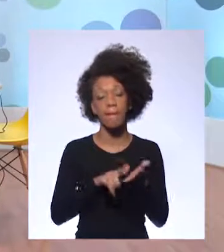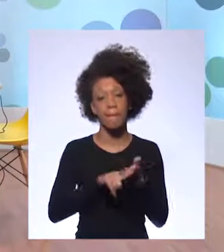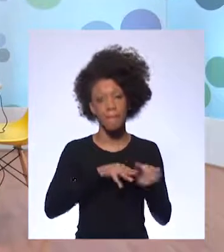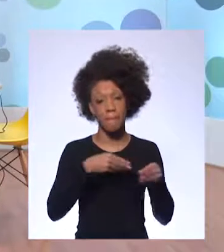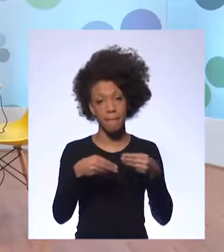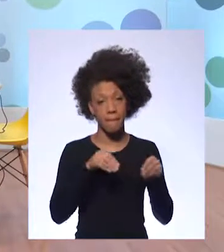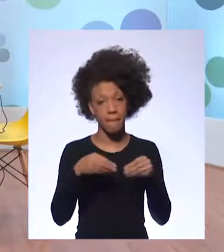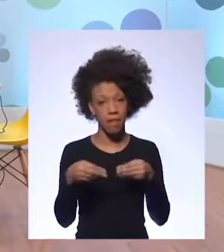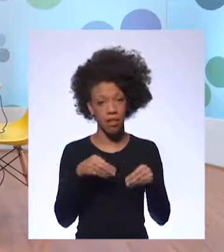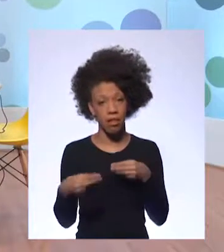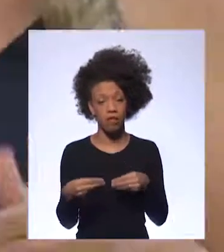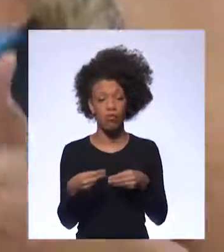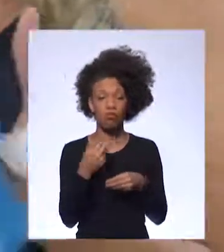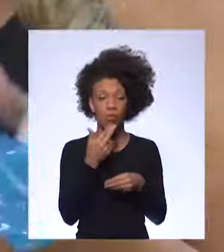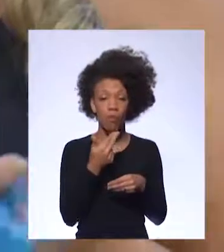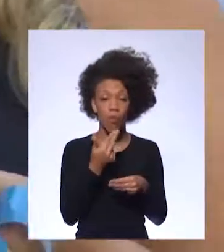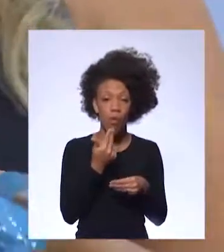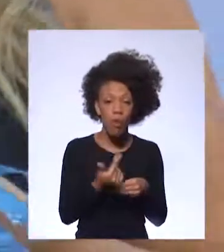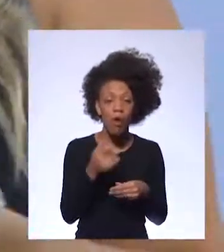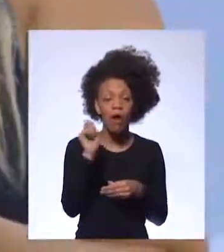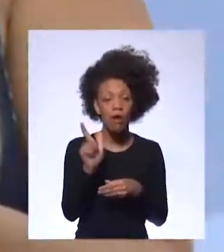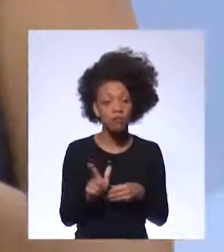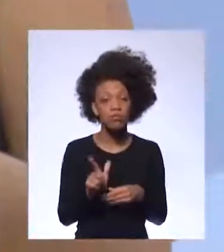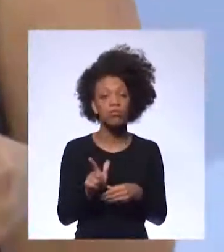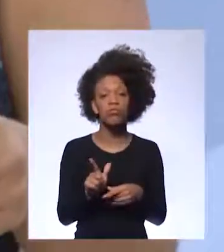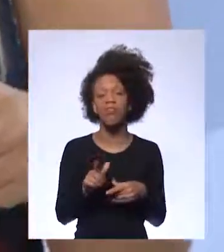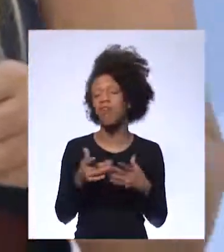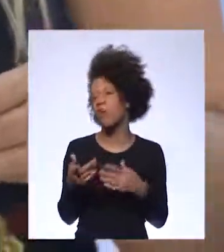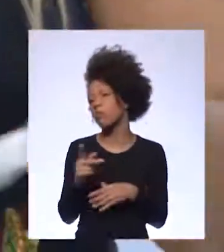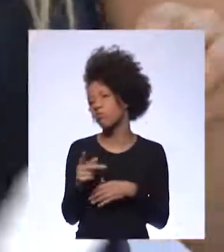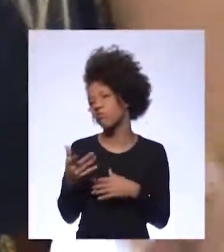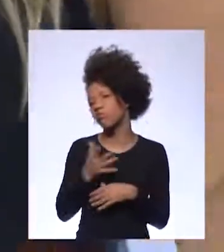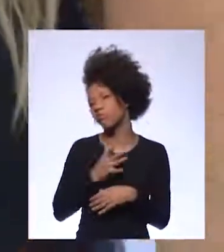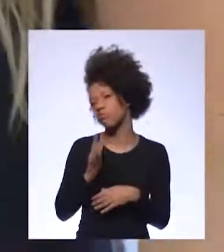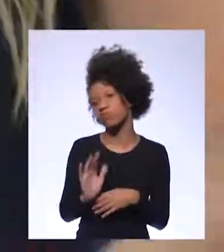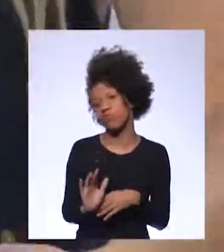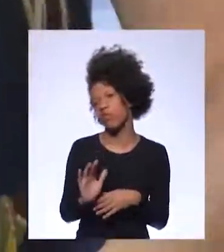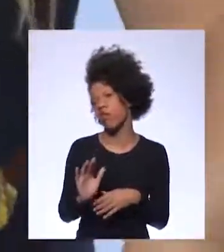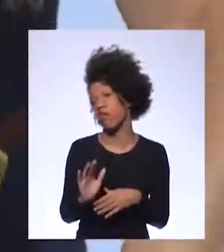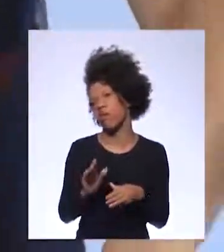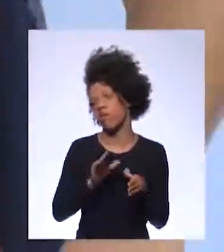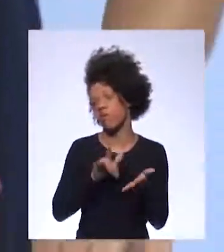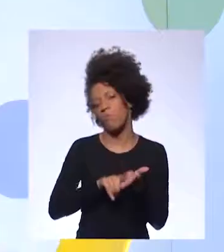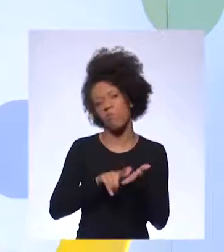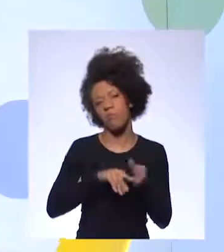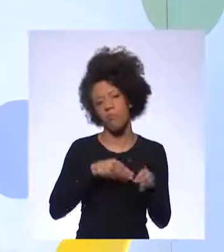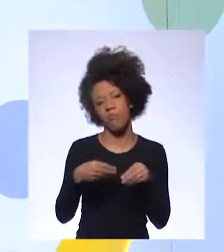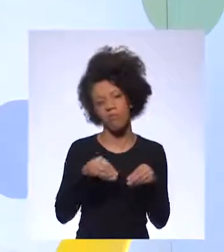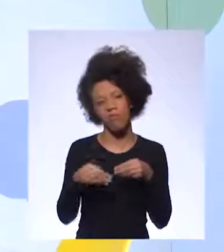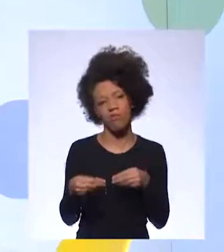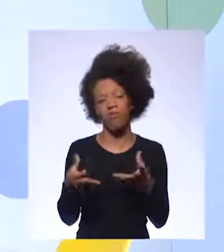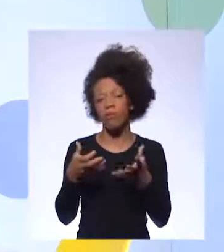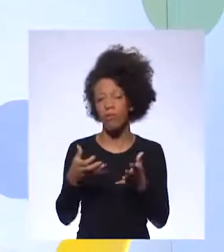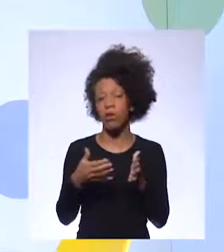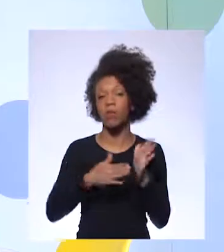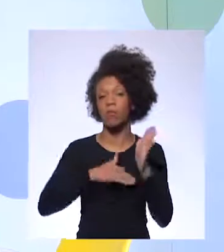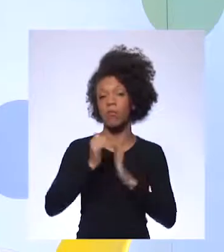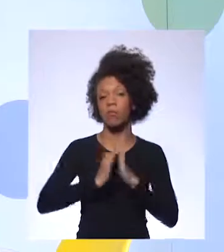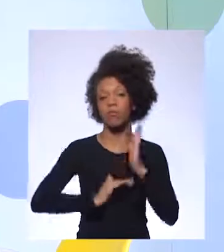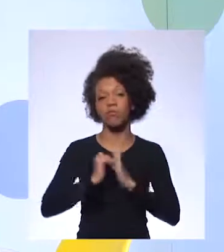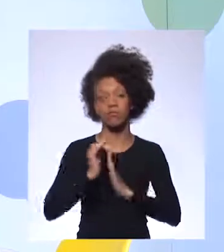Azul mas pode ser verde a professora não tem o plástico Quero pintar não tem problema vamos pintar